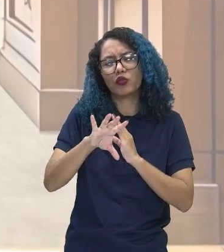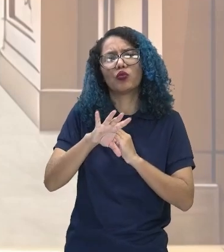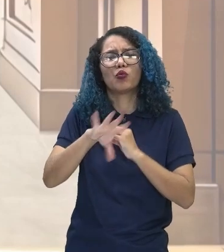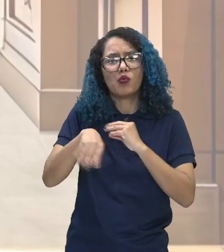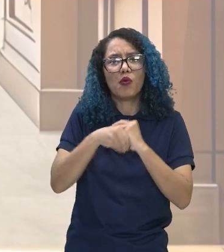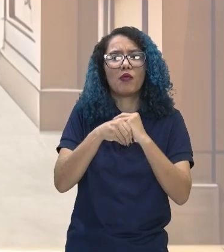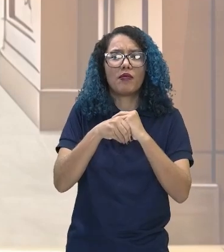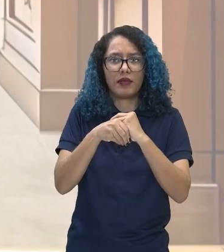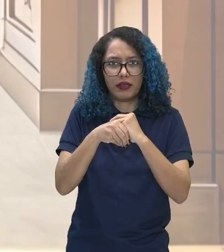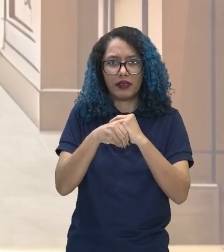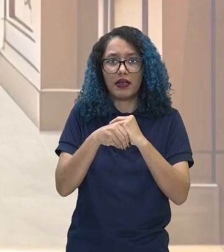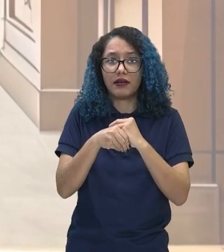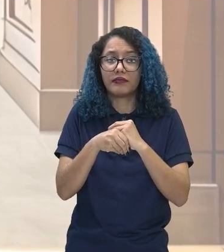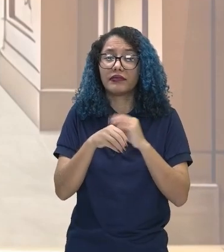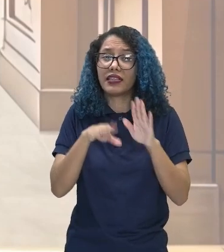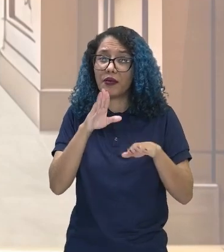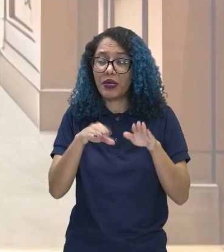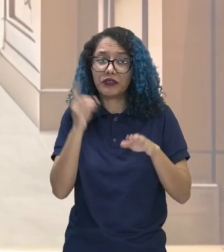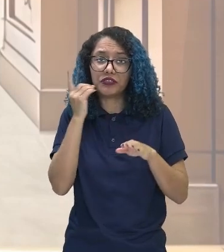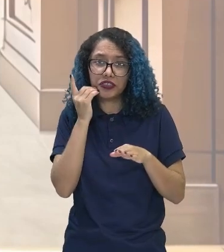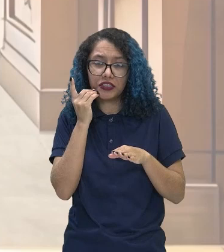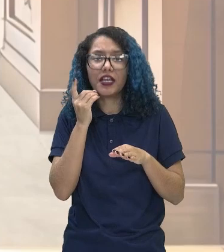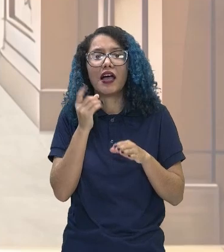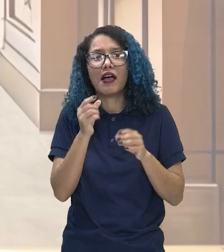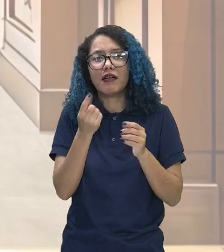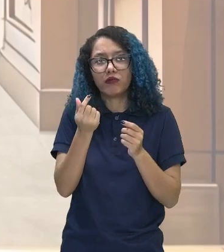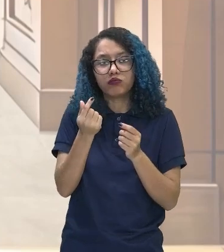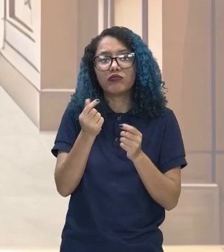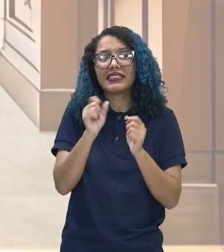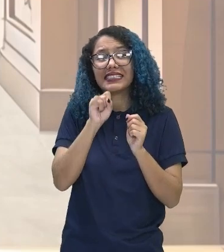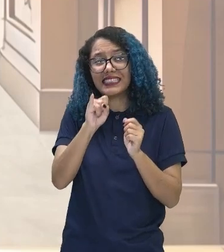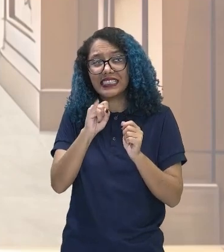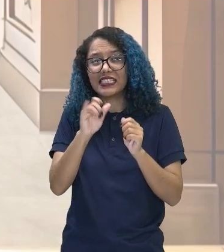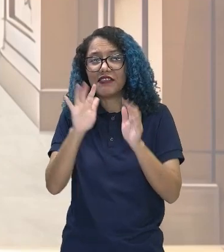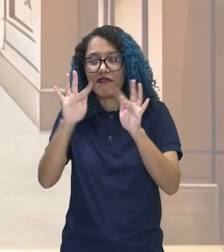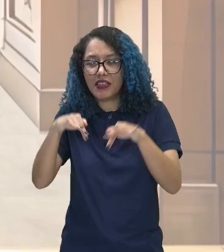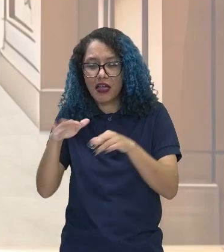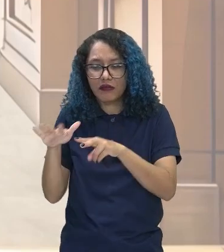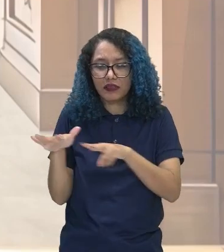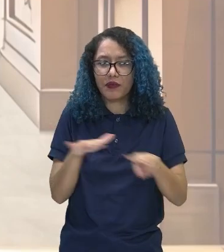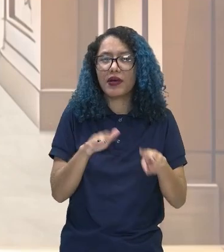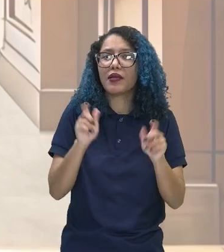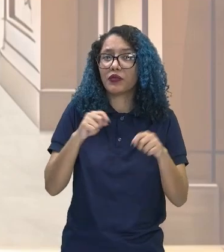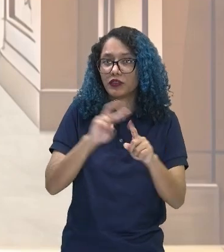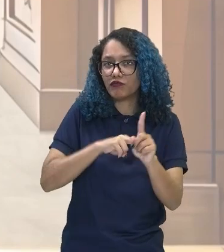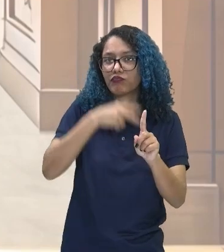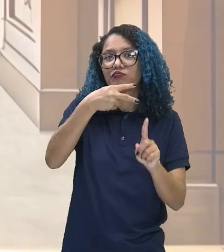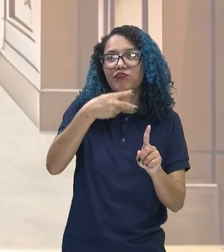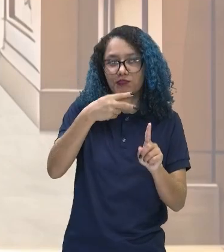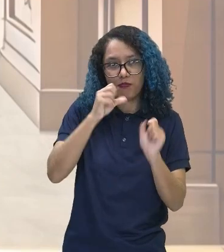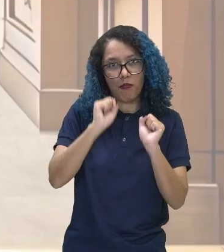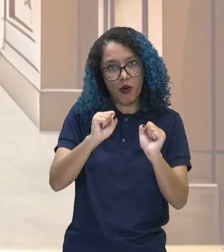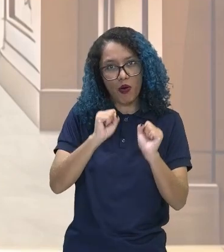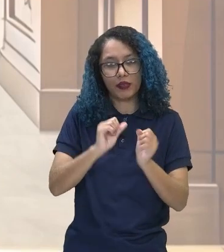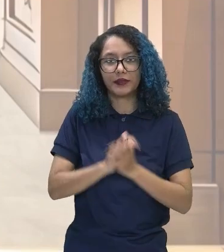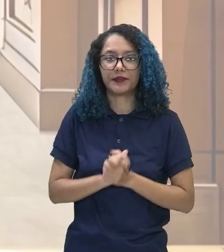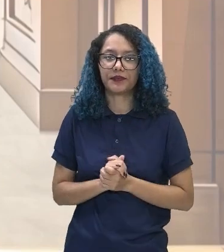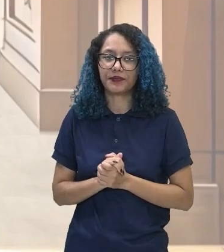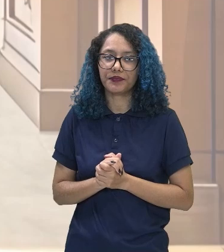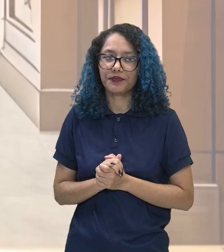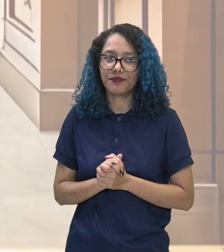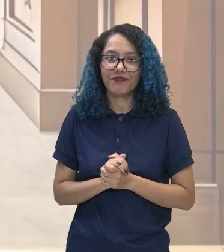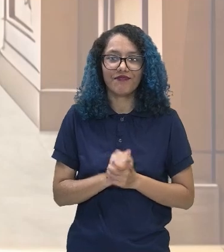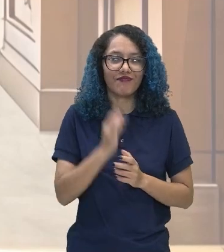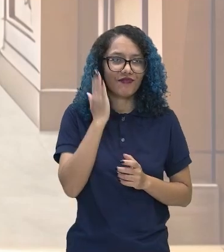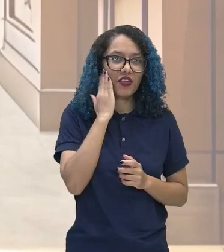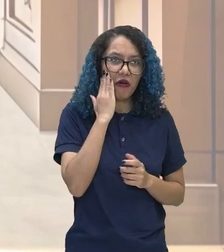semana, é um valor. Por exemplo, no final de semana, a hora extra tem valor dobrado. Olha, gostei. Olha só, aluno, dobrado, matemática